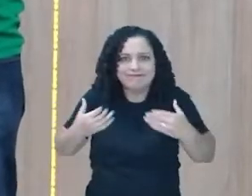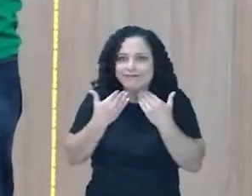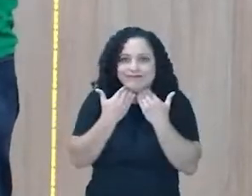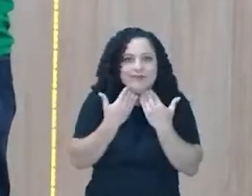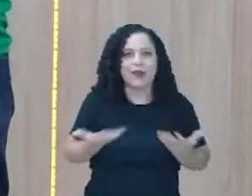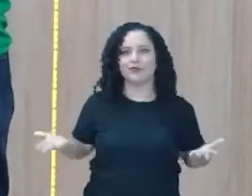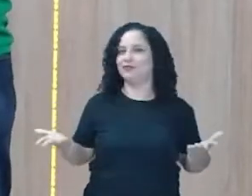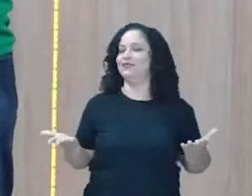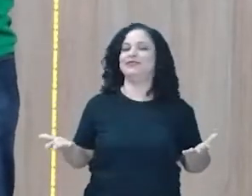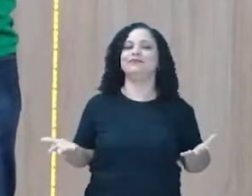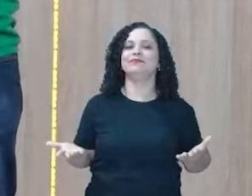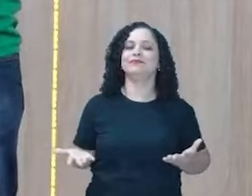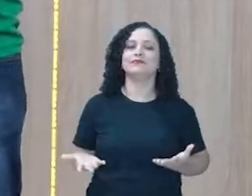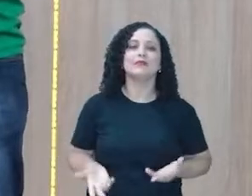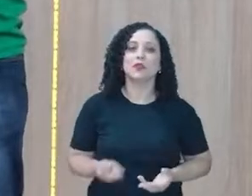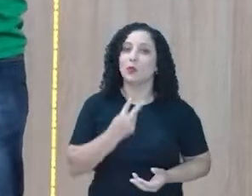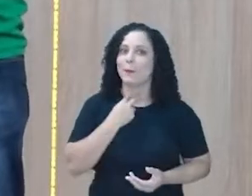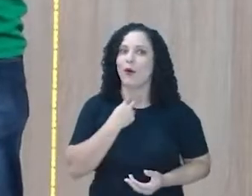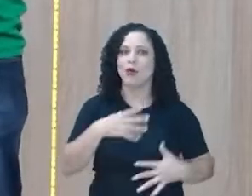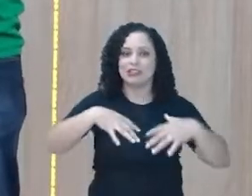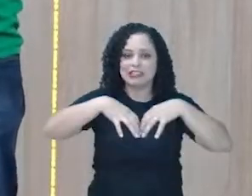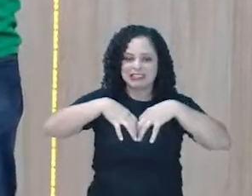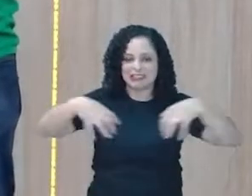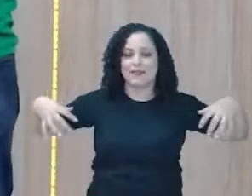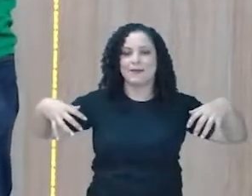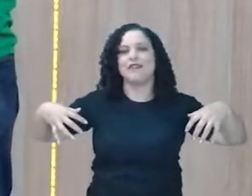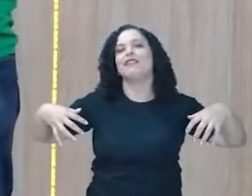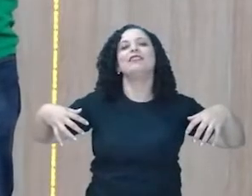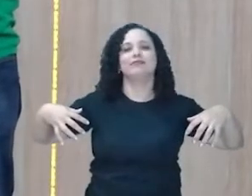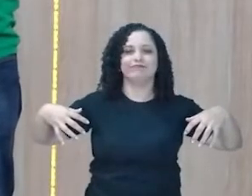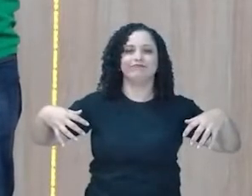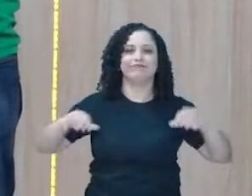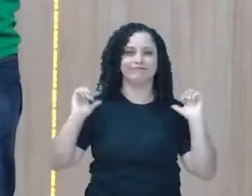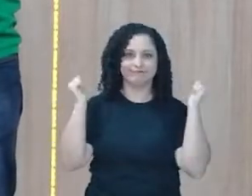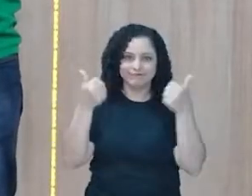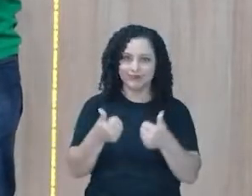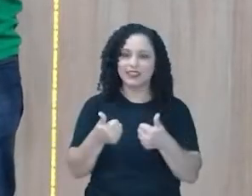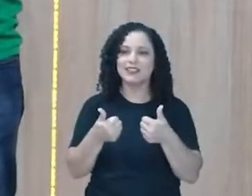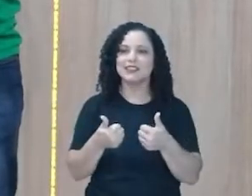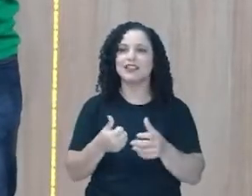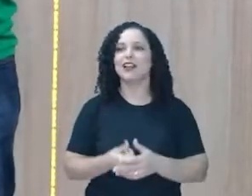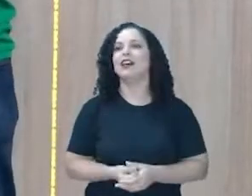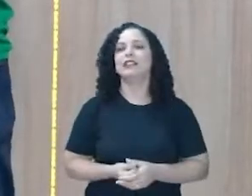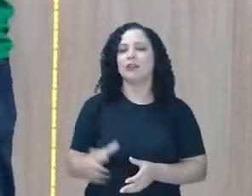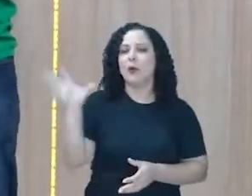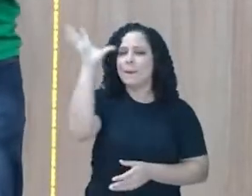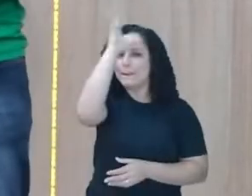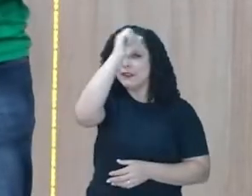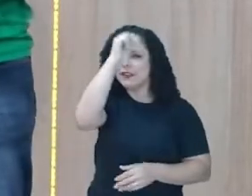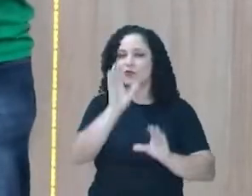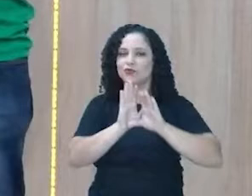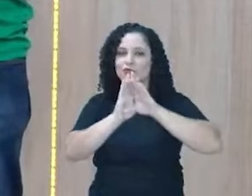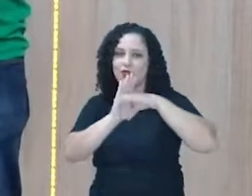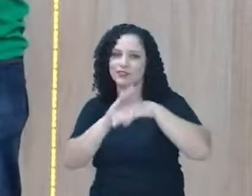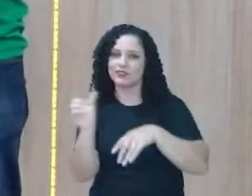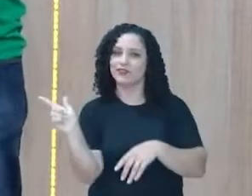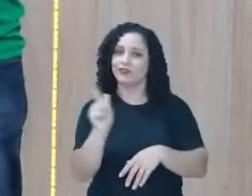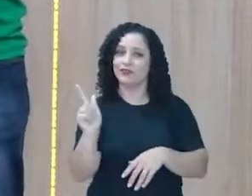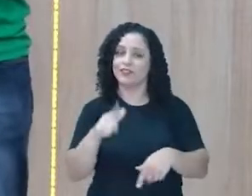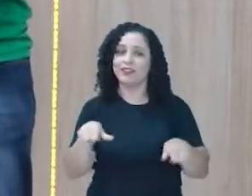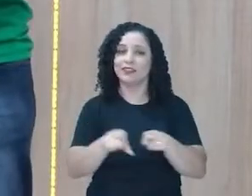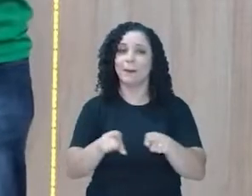aí, indissociável, né? Que não se pode separar. Beleza? Então, além de aprender os conceitos geográficos, a gente